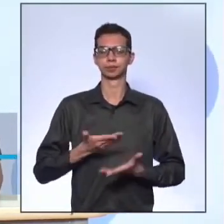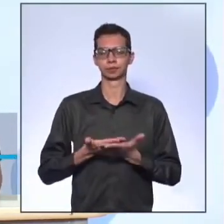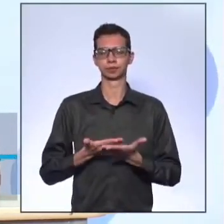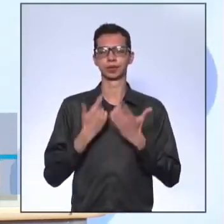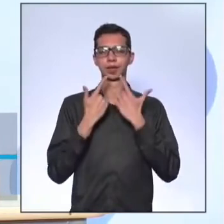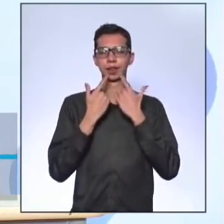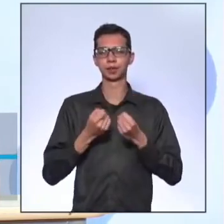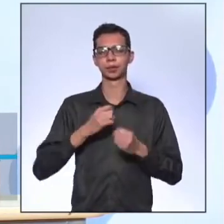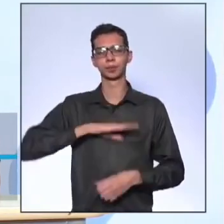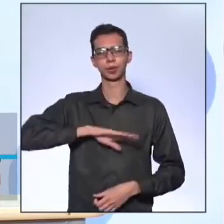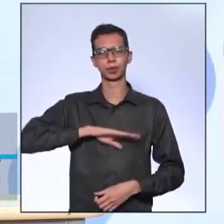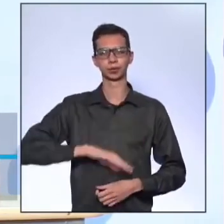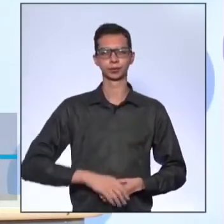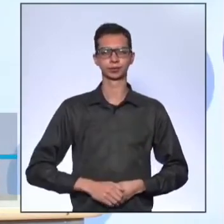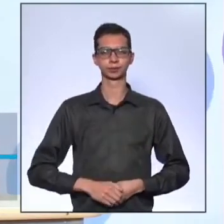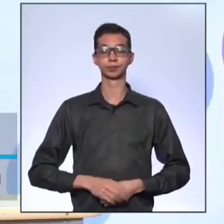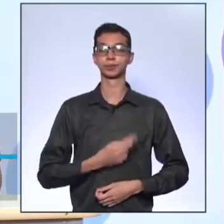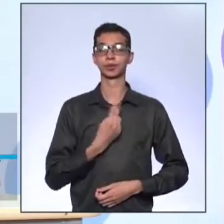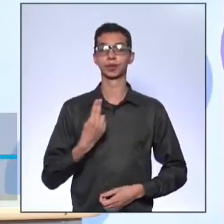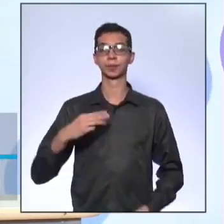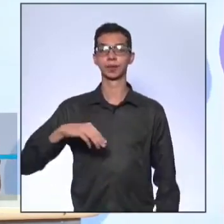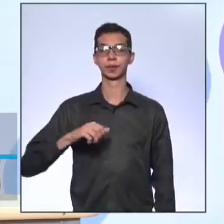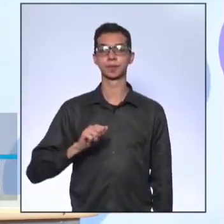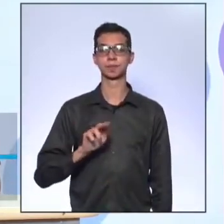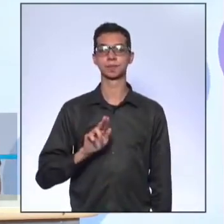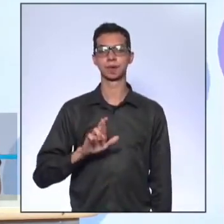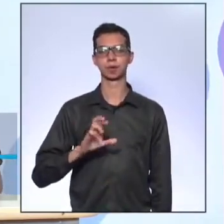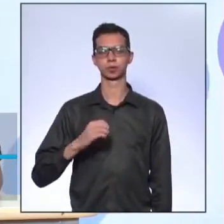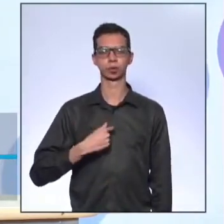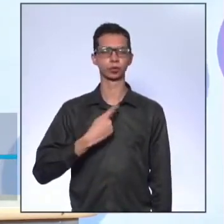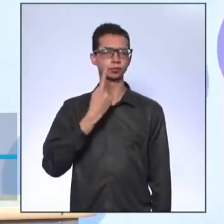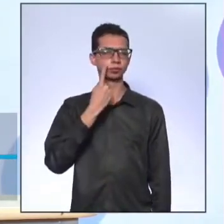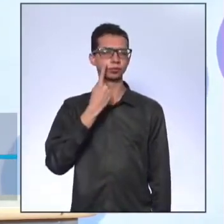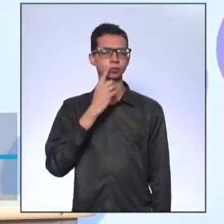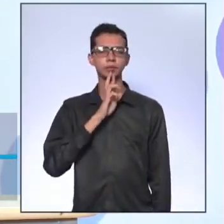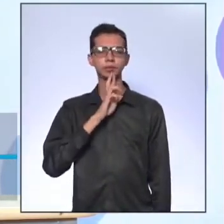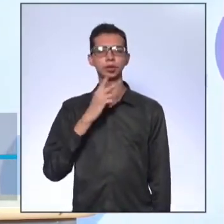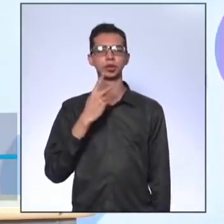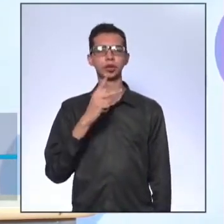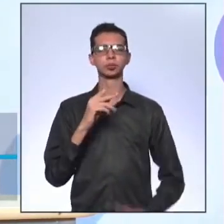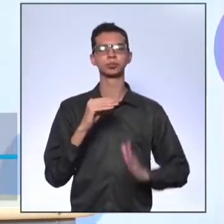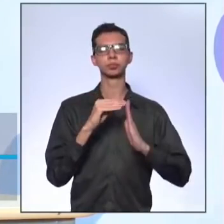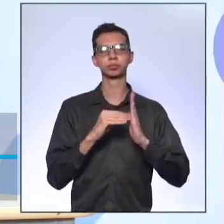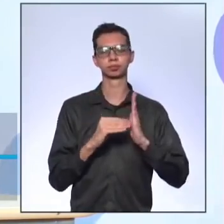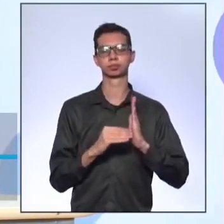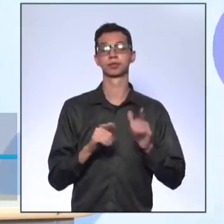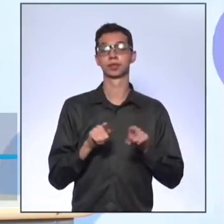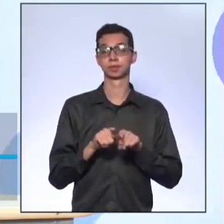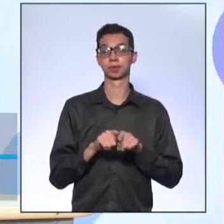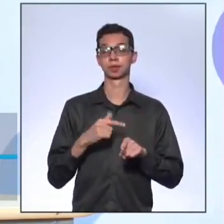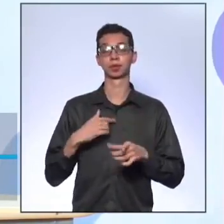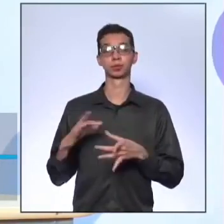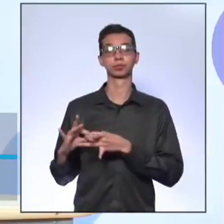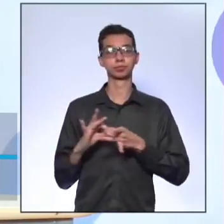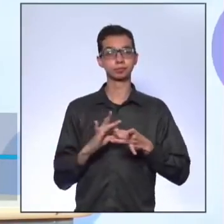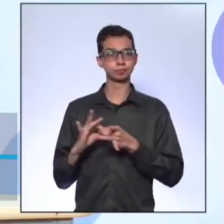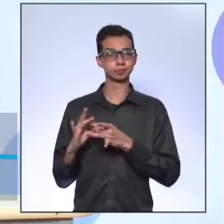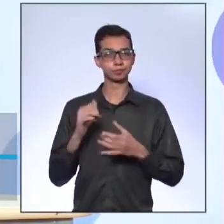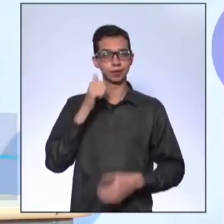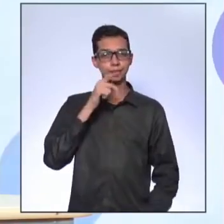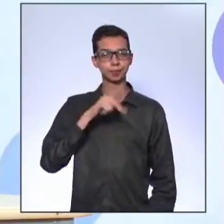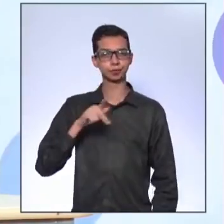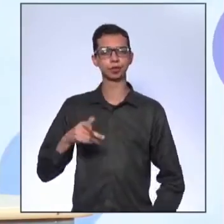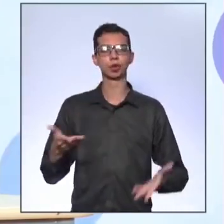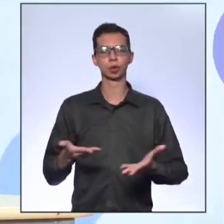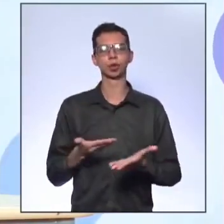língua portuguesa. Eu sou o professor Mauro e estou aqui para ver suas respostas, mediar vocês, participar com a moderação no chat. E a aula